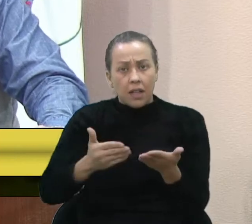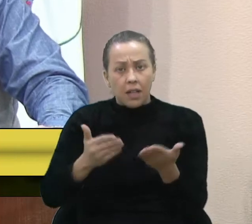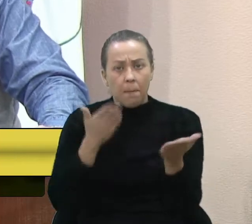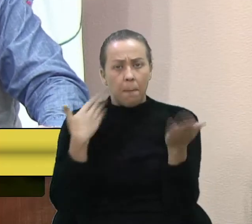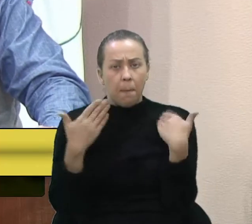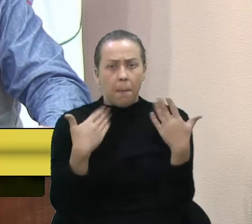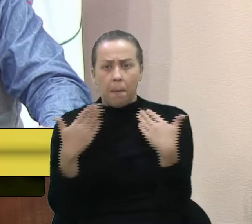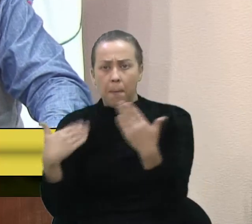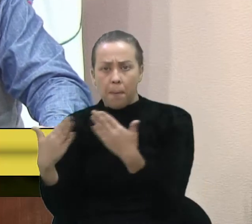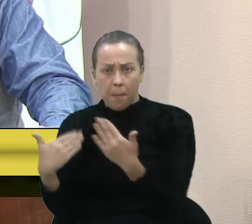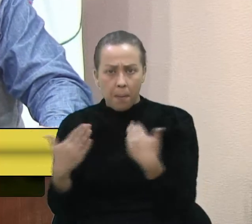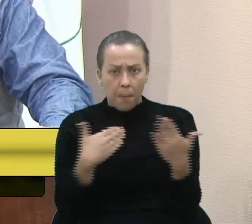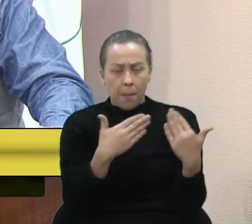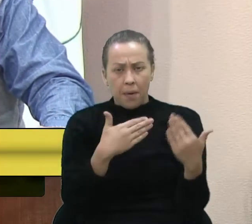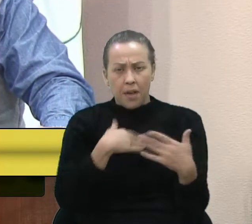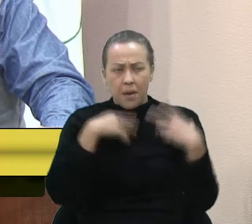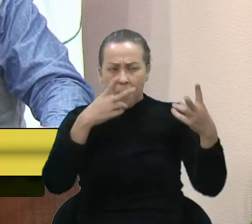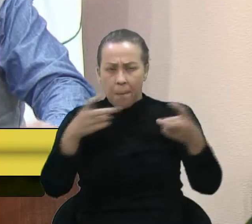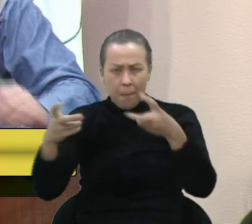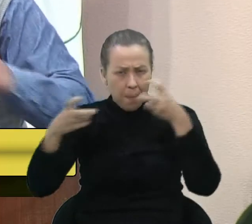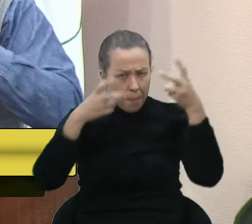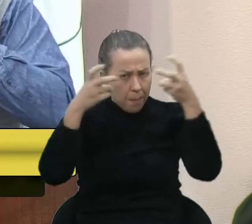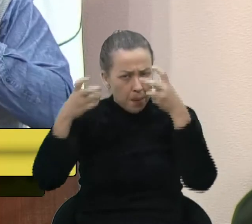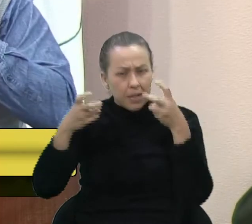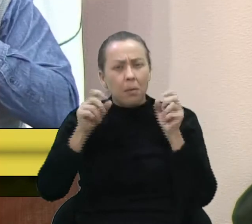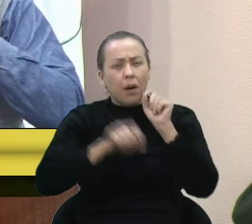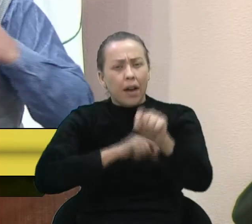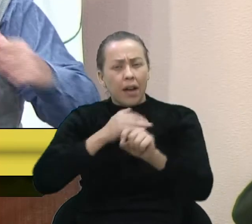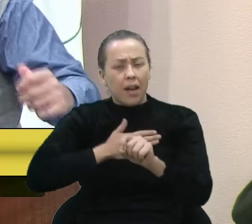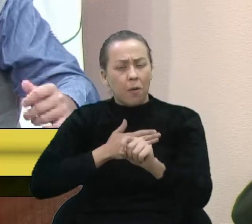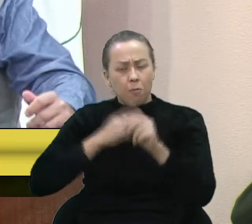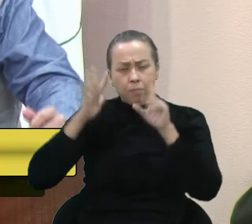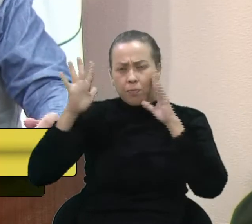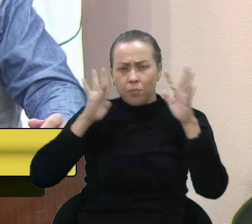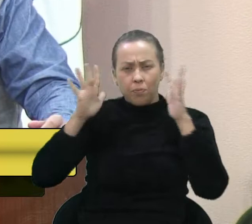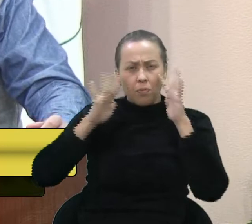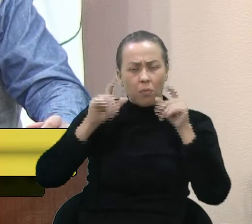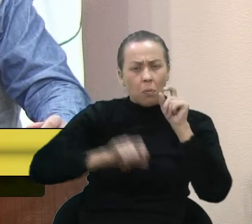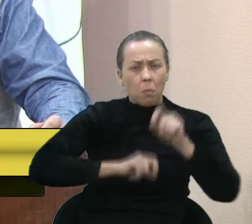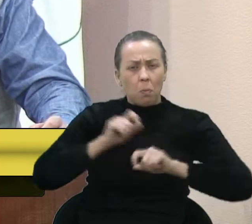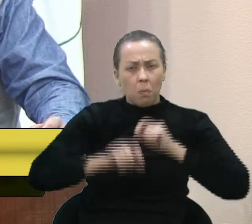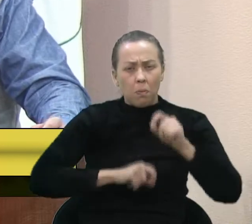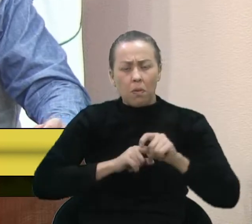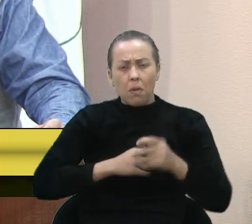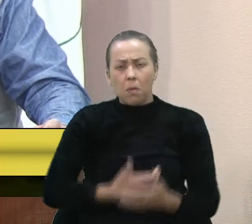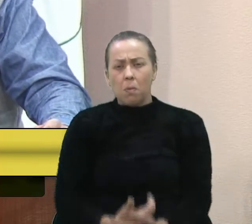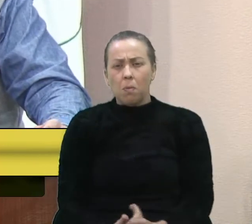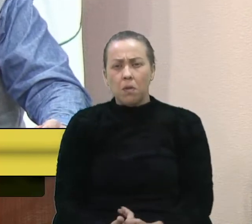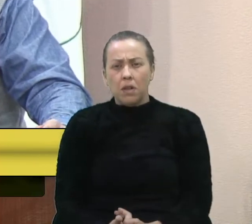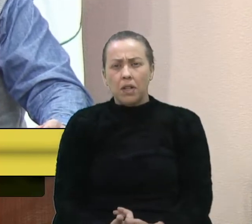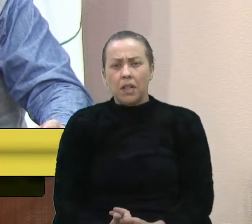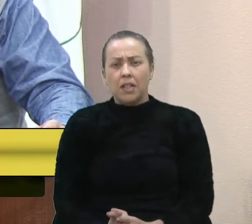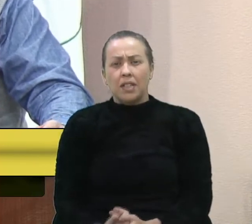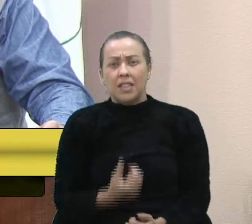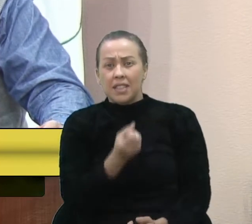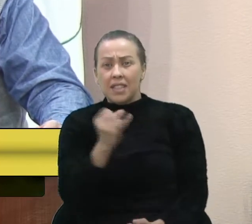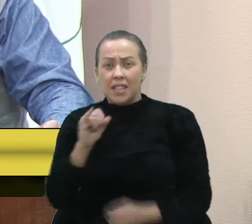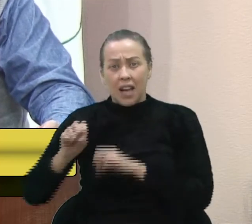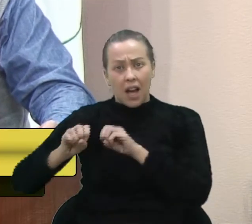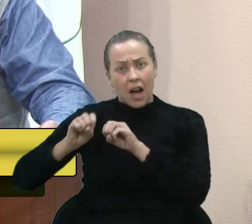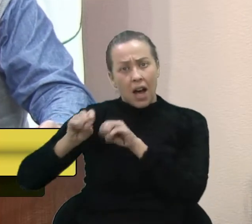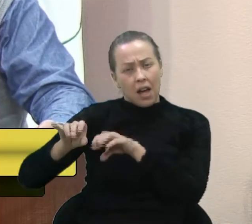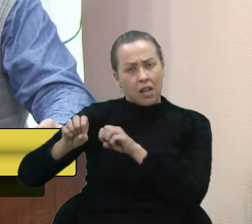diálogo e dessa impressão, eu fico refletindo de que, se a educação